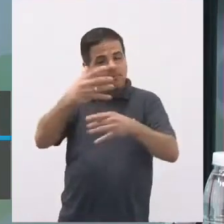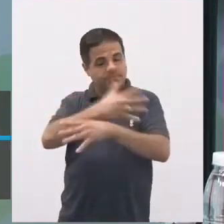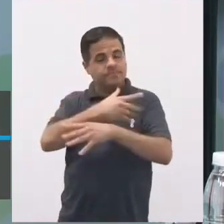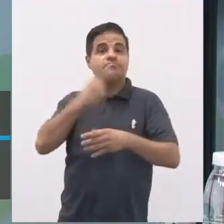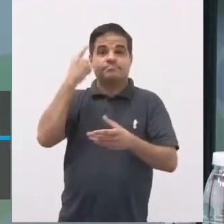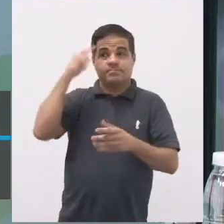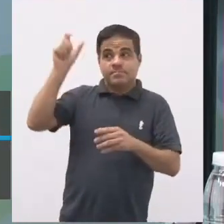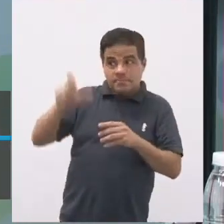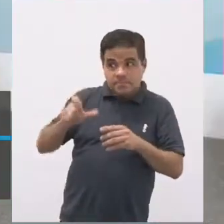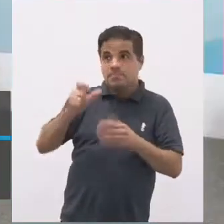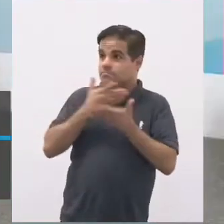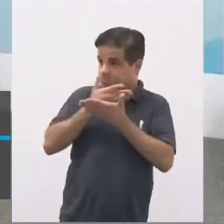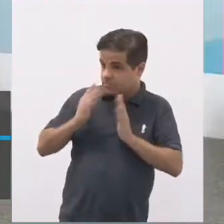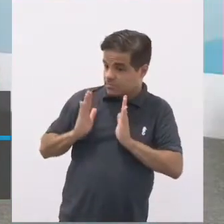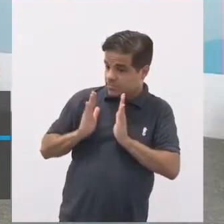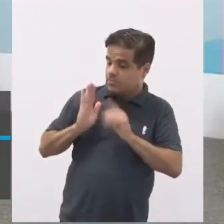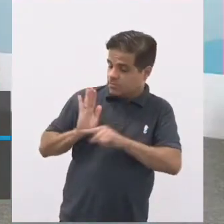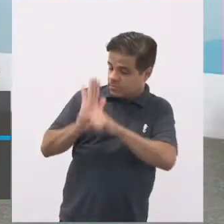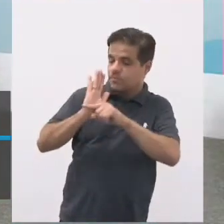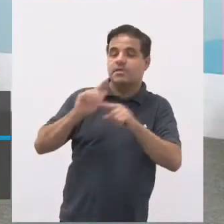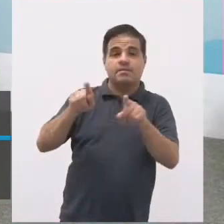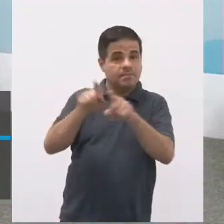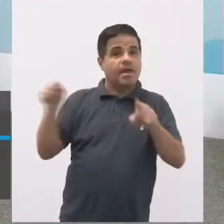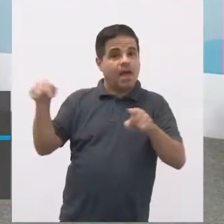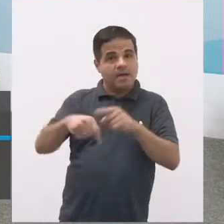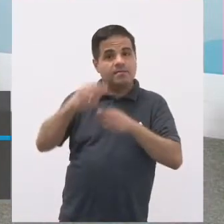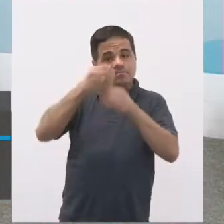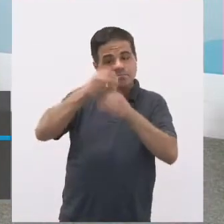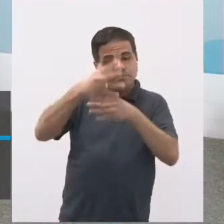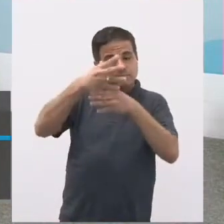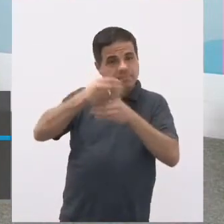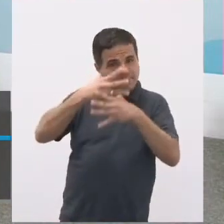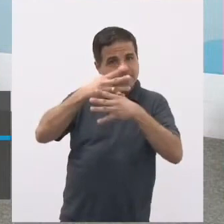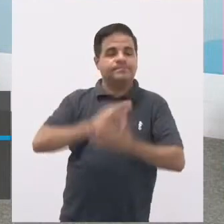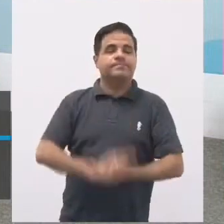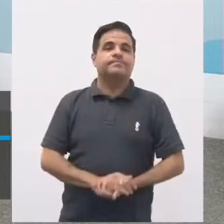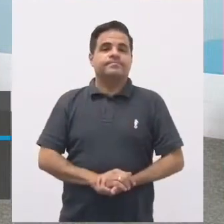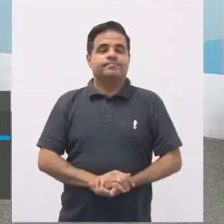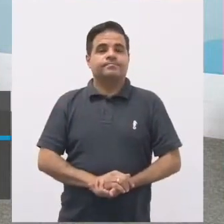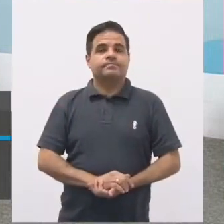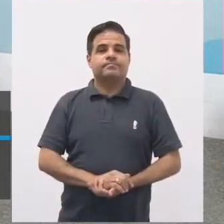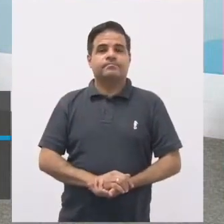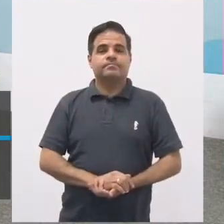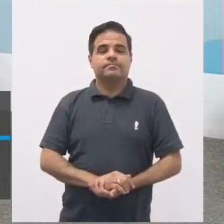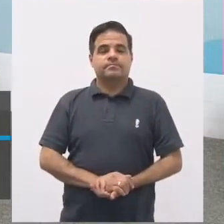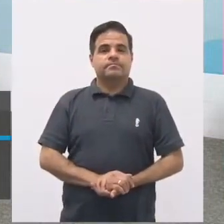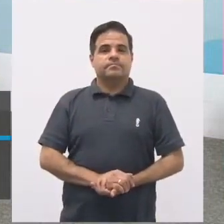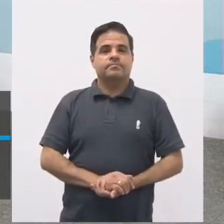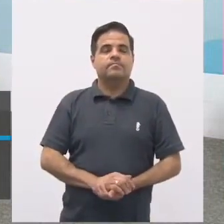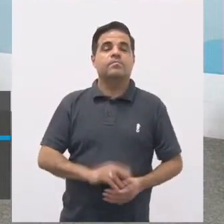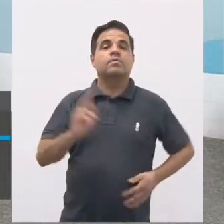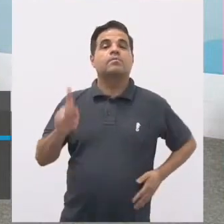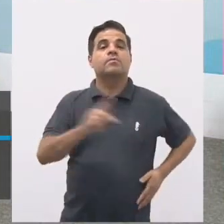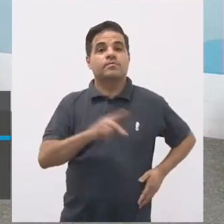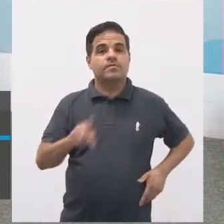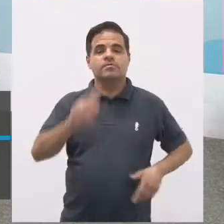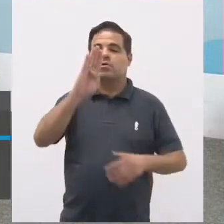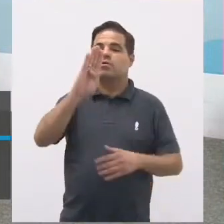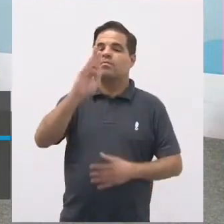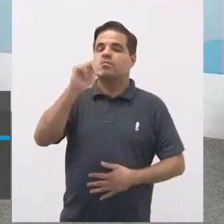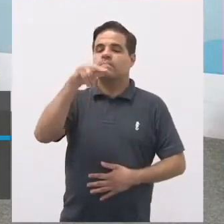conta aí com a colaboração de vocês também aqui no chat. Então, né, como disse o professor aí, o Bruno,